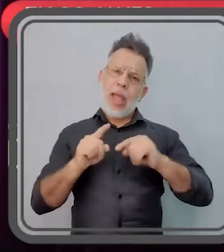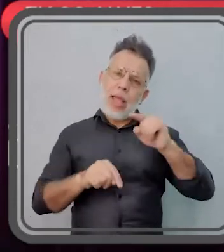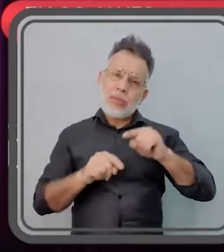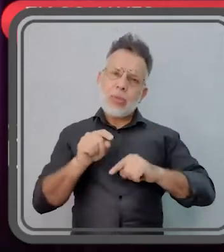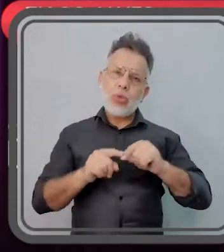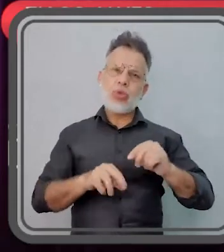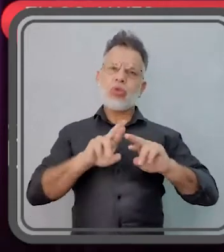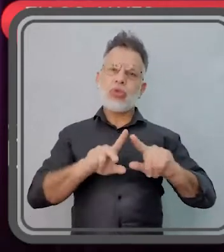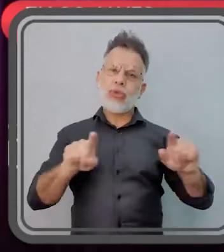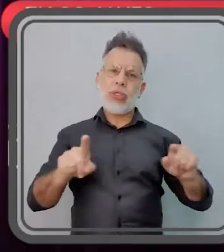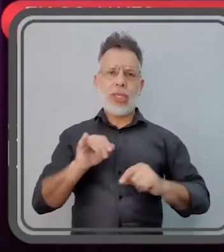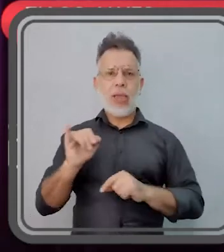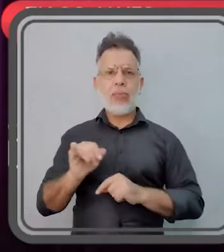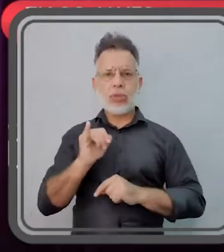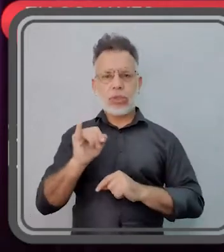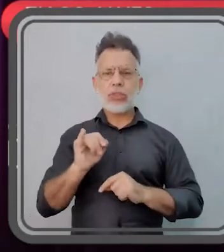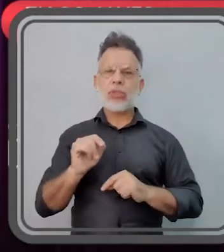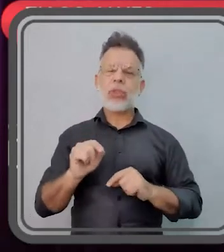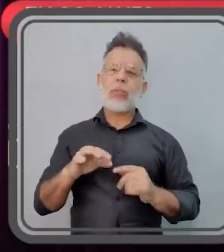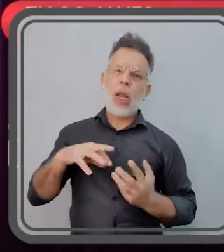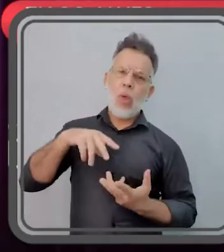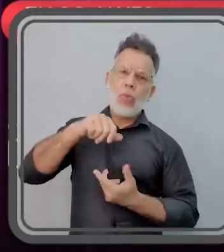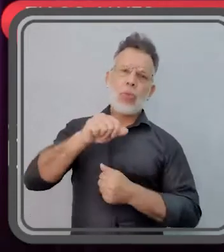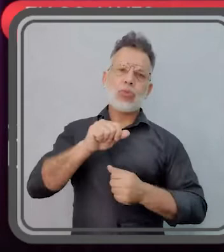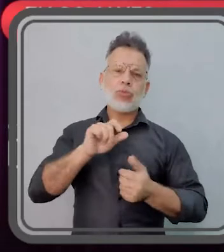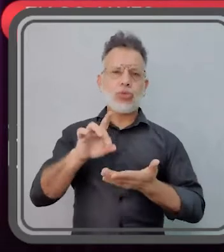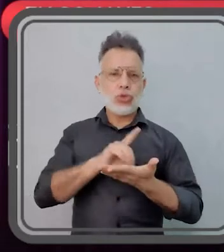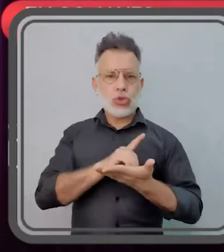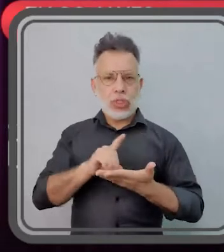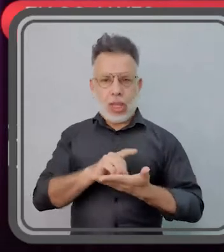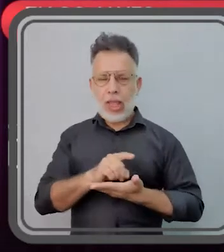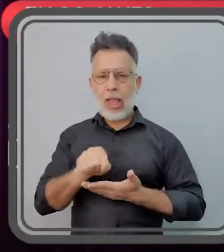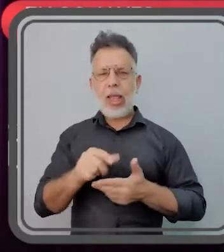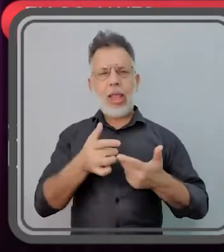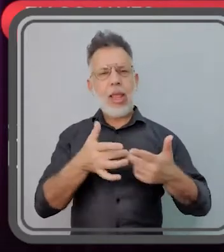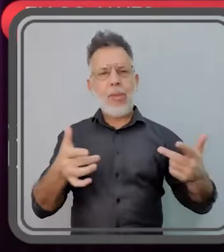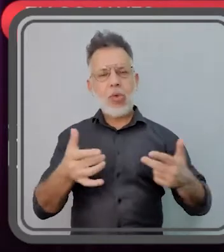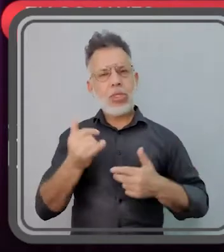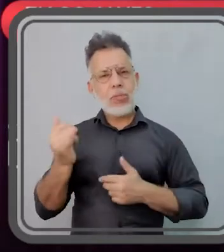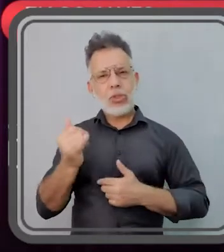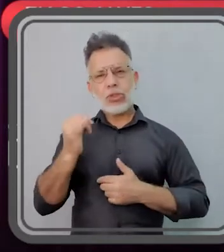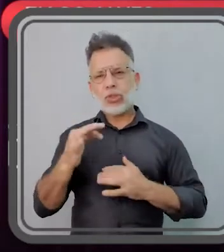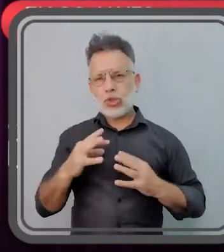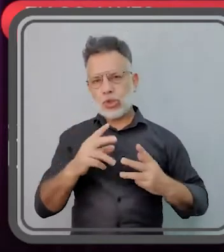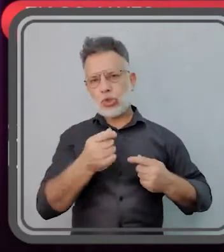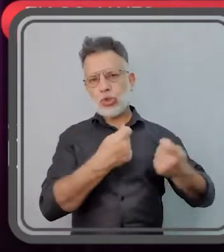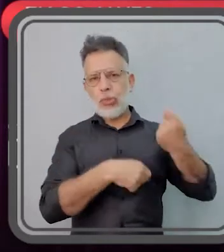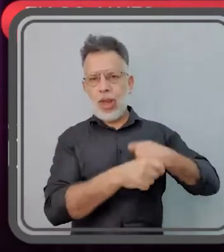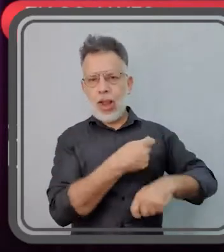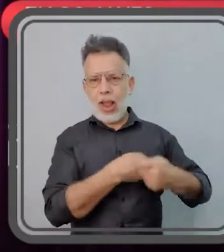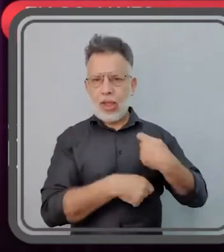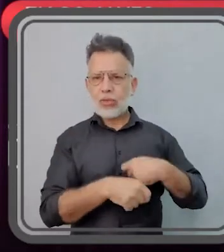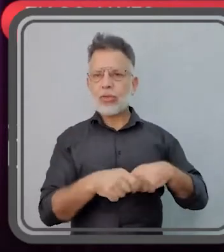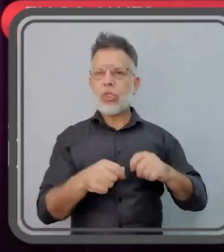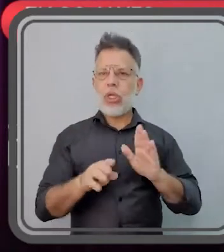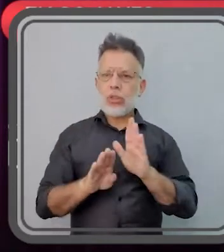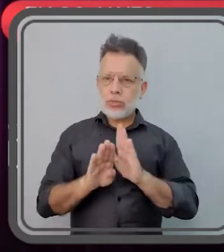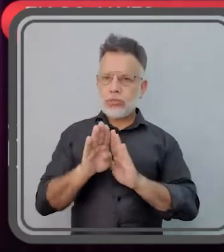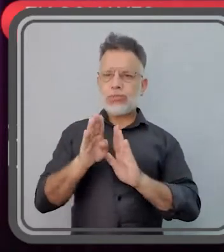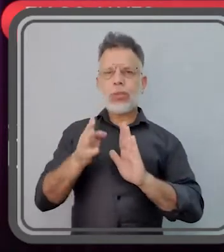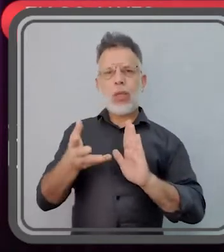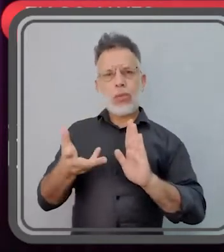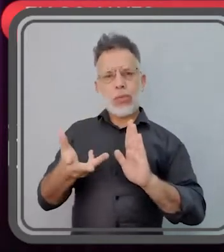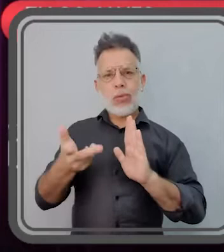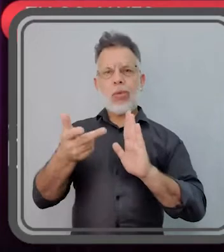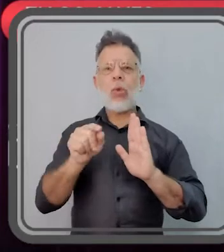importantes para o mundo digital, que essa é uma coisa muito importante do mercado e impulsando bastante para